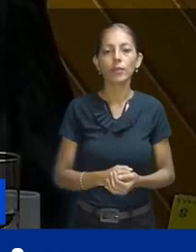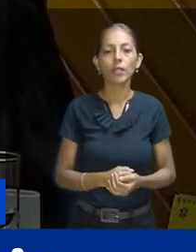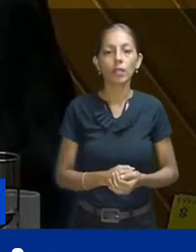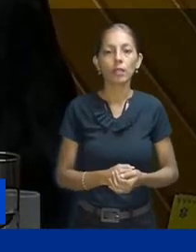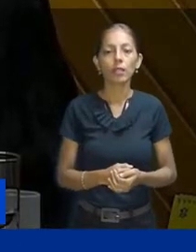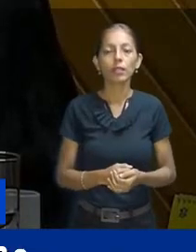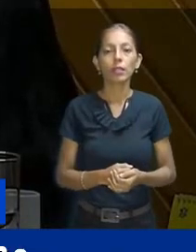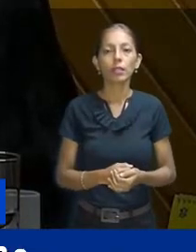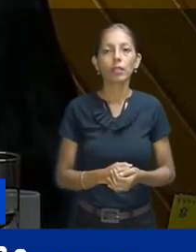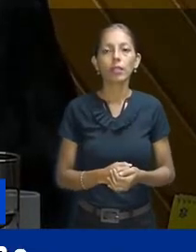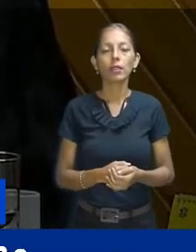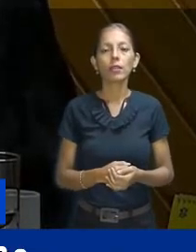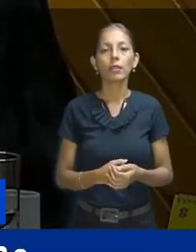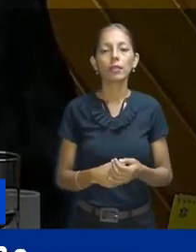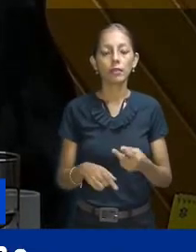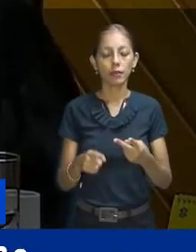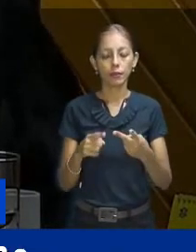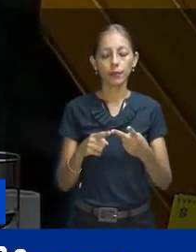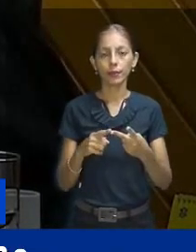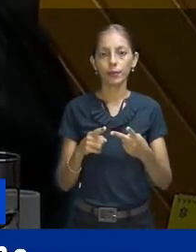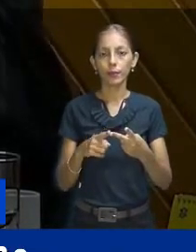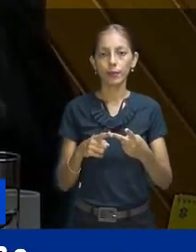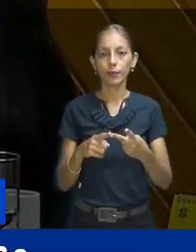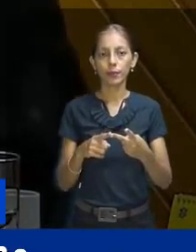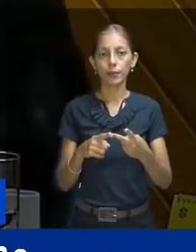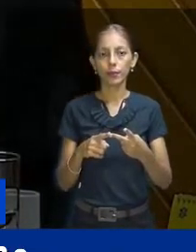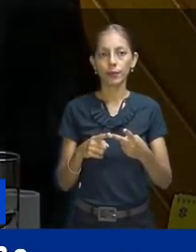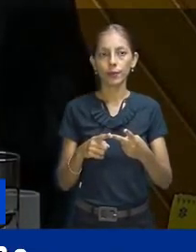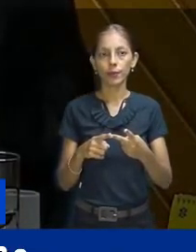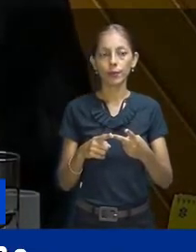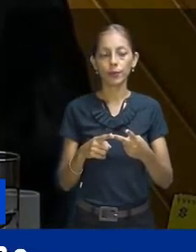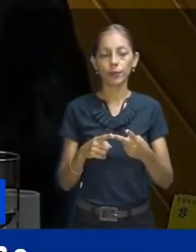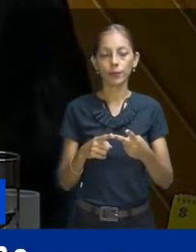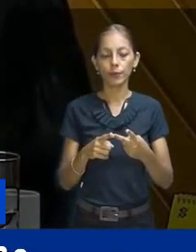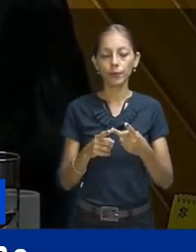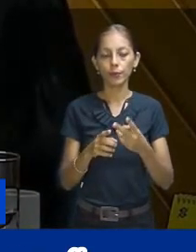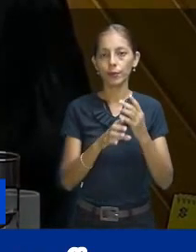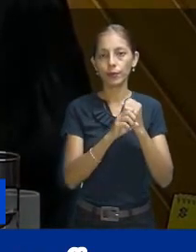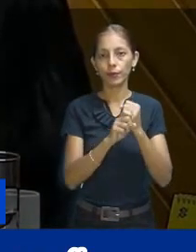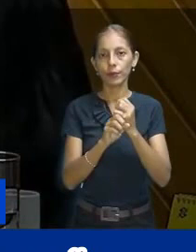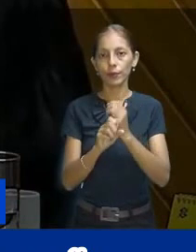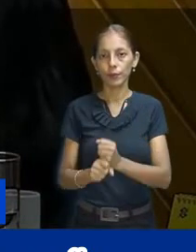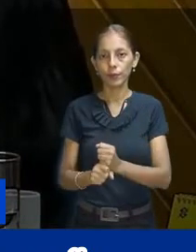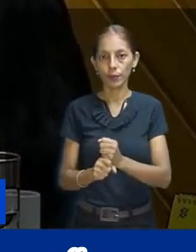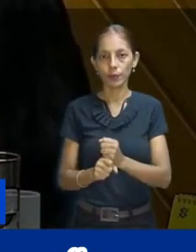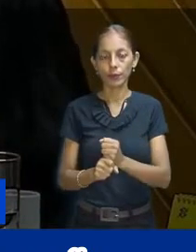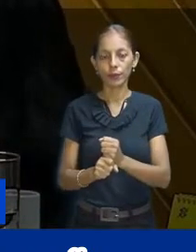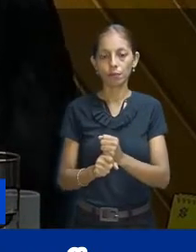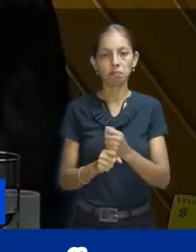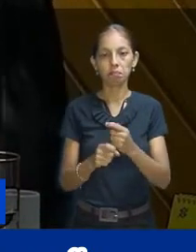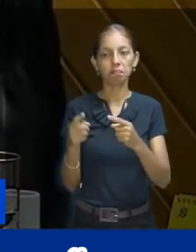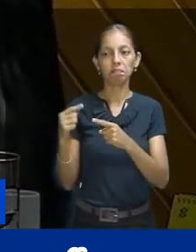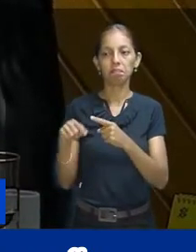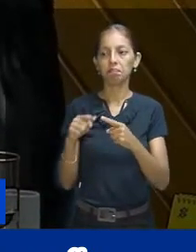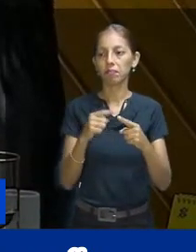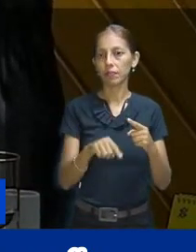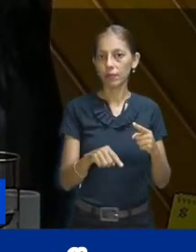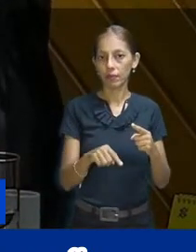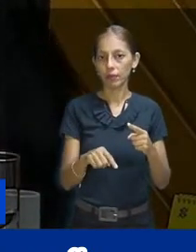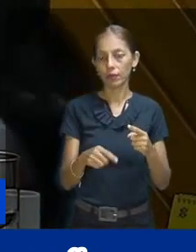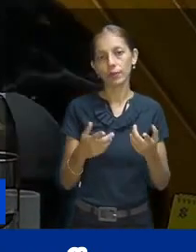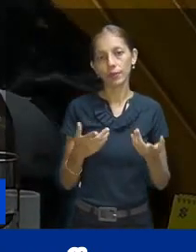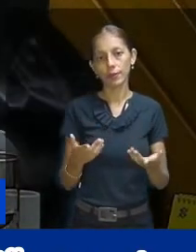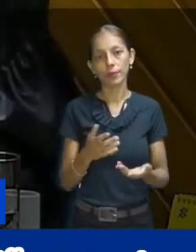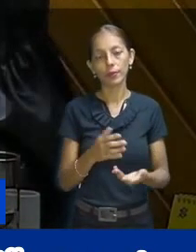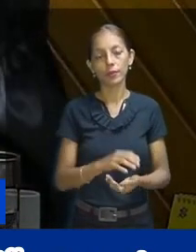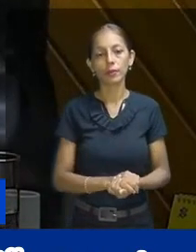analisados. E o segundo precedente é em relação a contas partidárias, que também não guarda similitude fática com